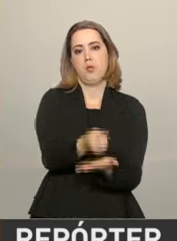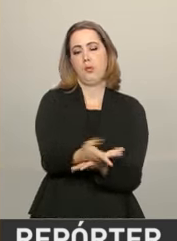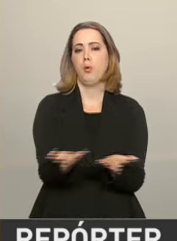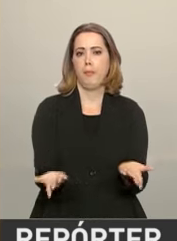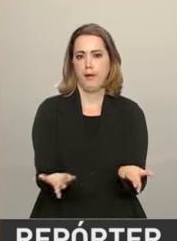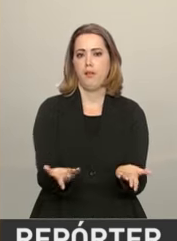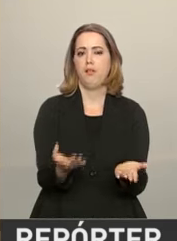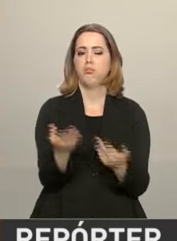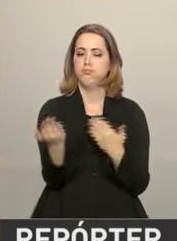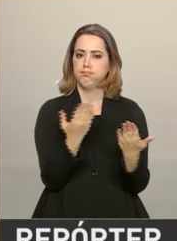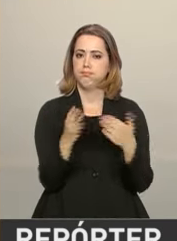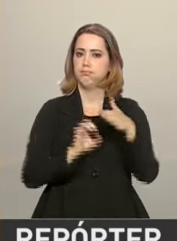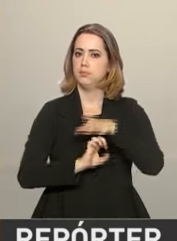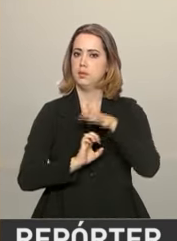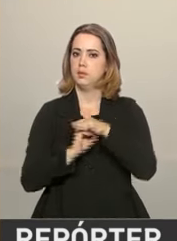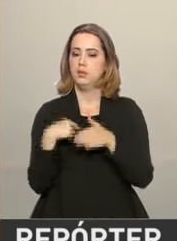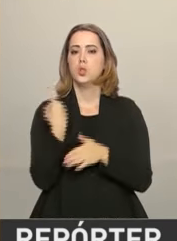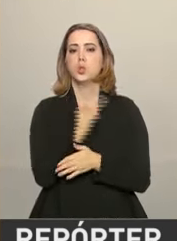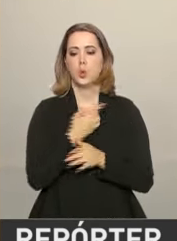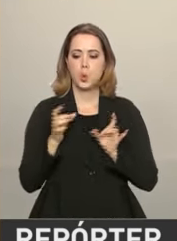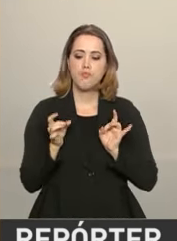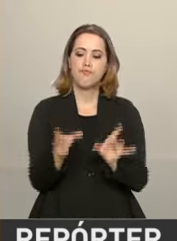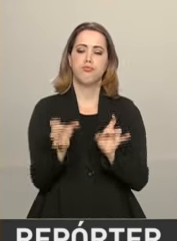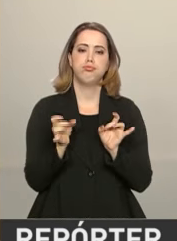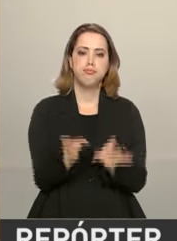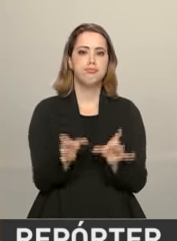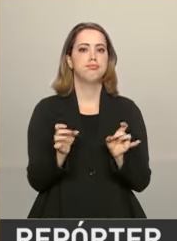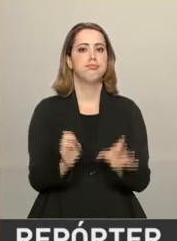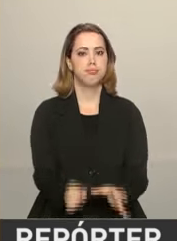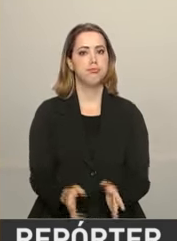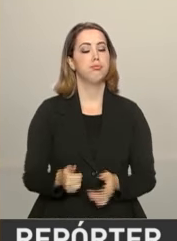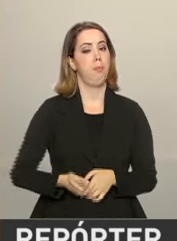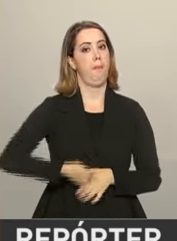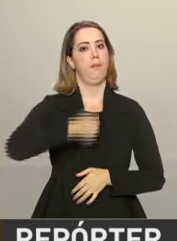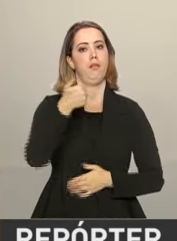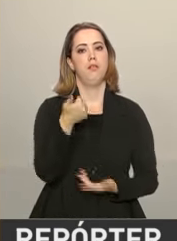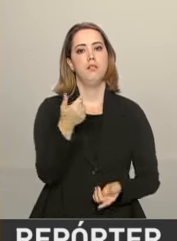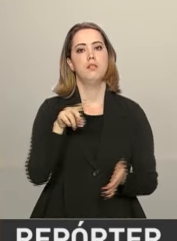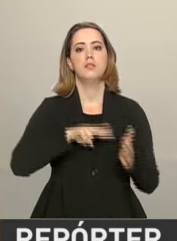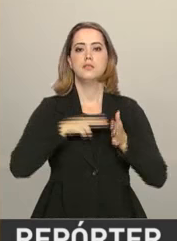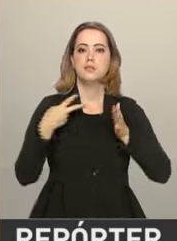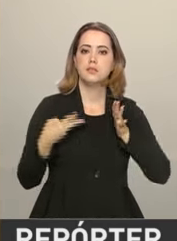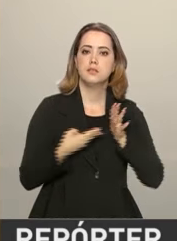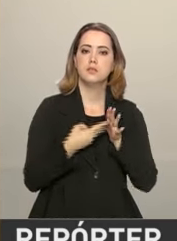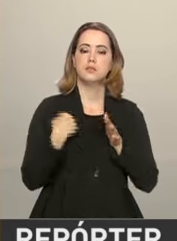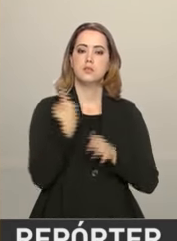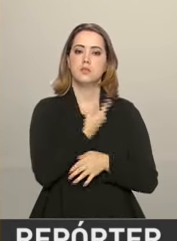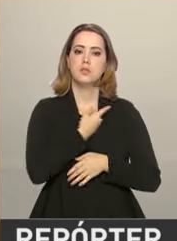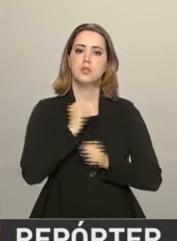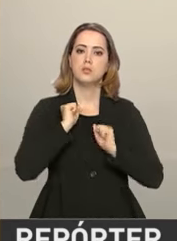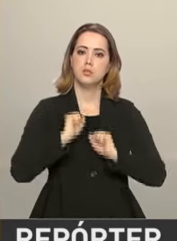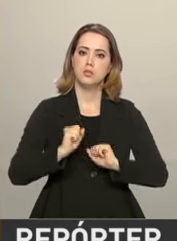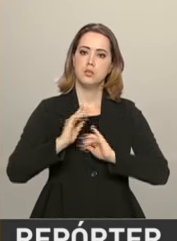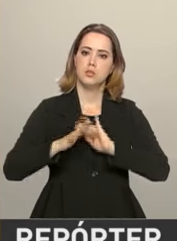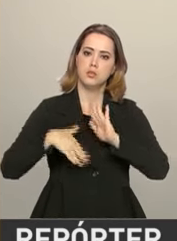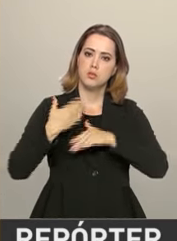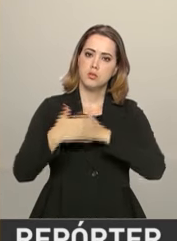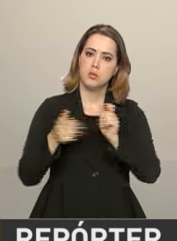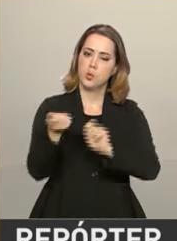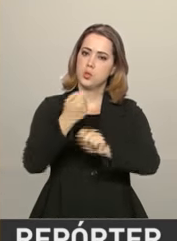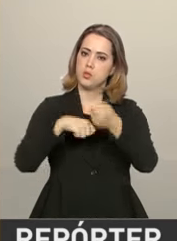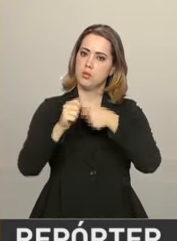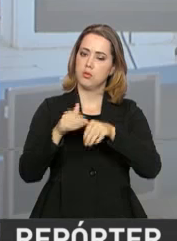Então nós estamos vendendo com sobra, nós estamos vendendo com lucro. Isso significa que nós temos tendência de ter as nossas